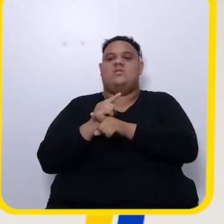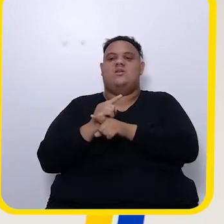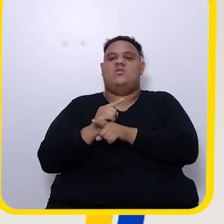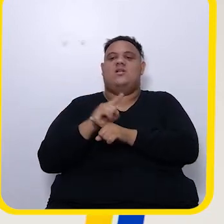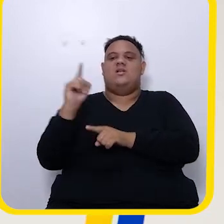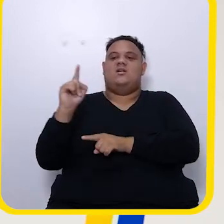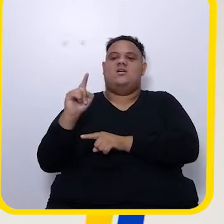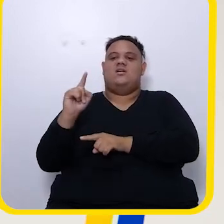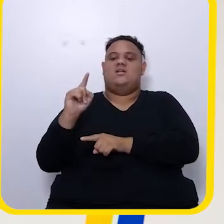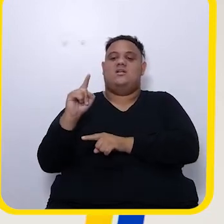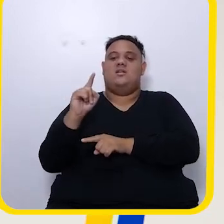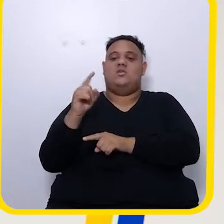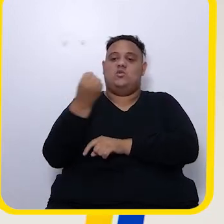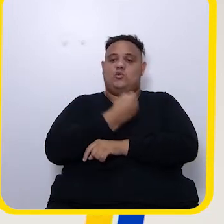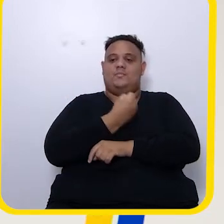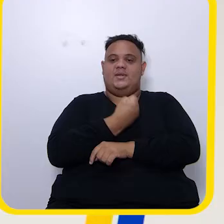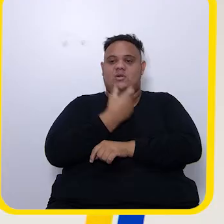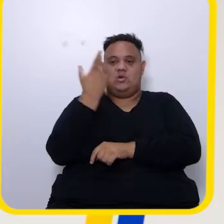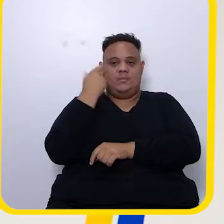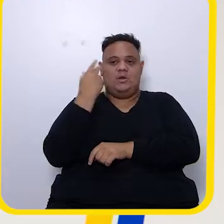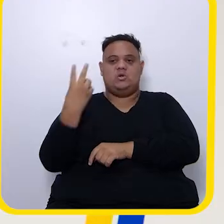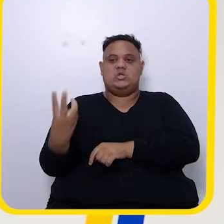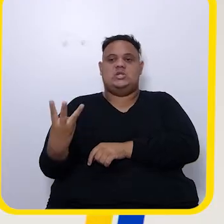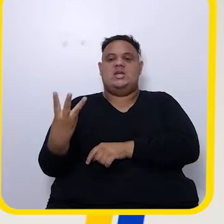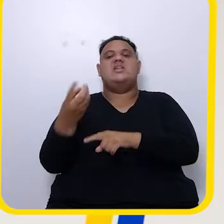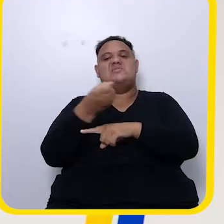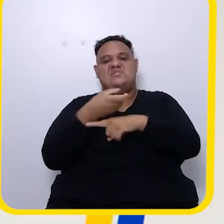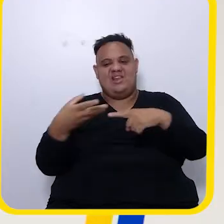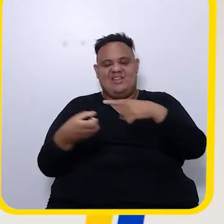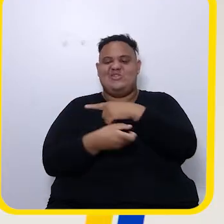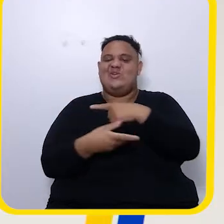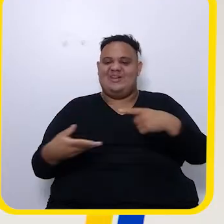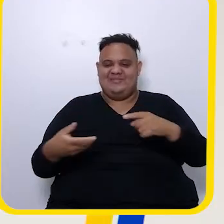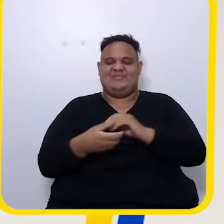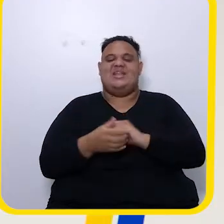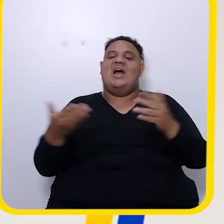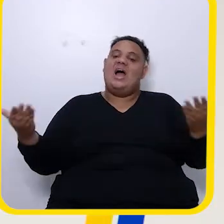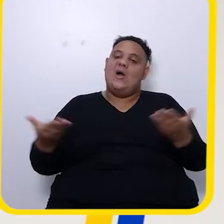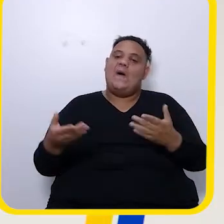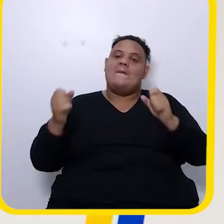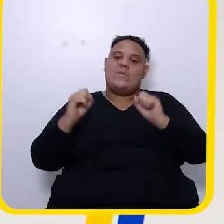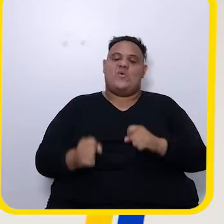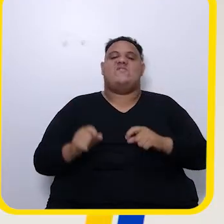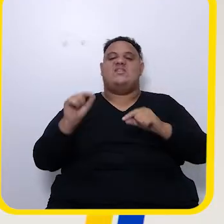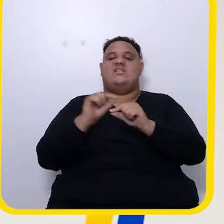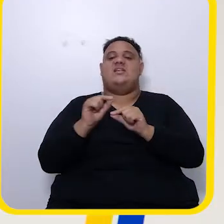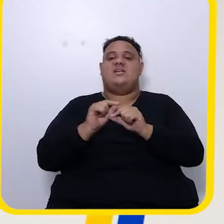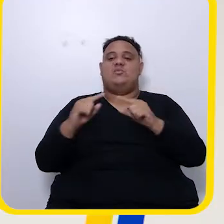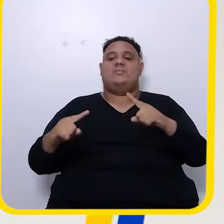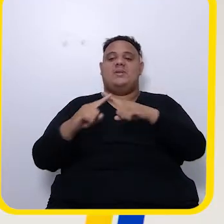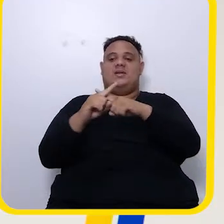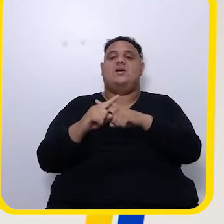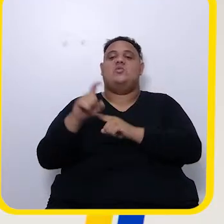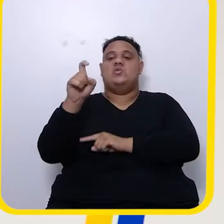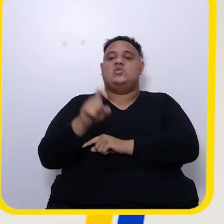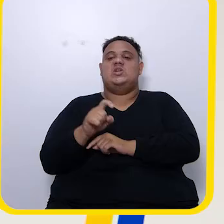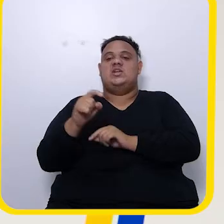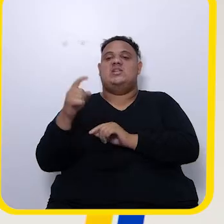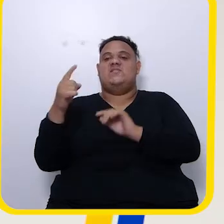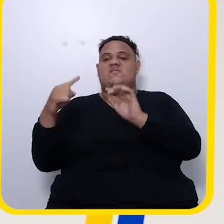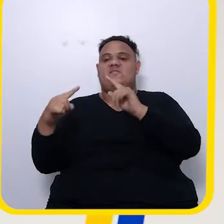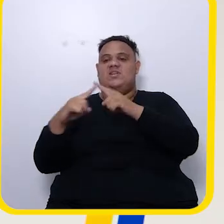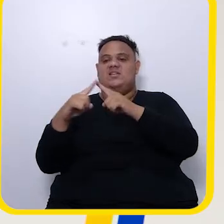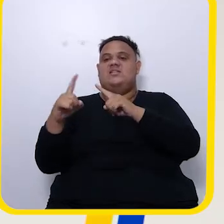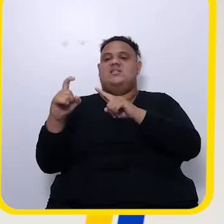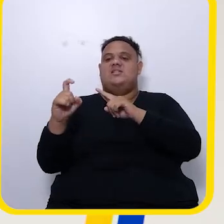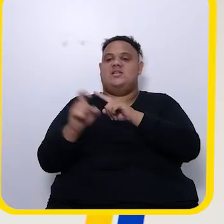comum para as três frações. Então, eu posso fazer isso multiplicando o x menos 6 vezes o x.